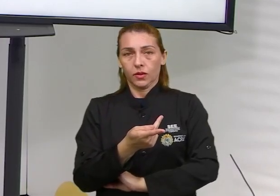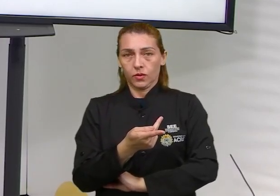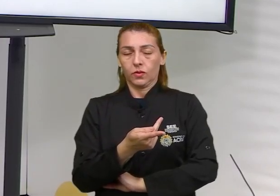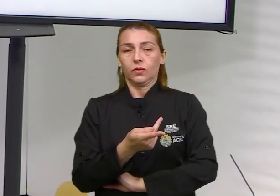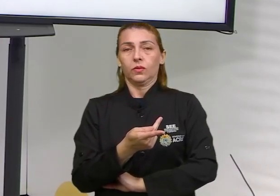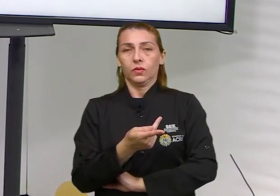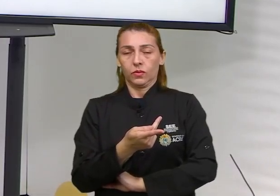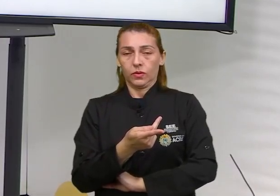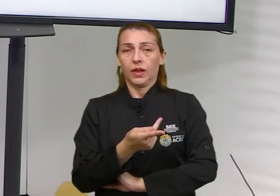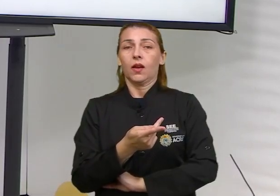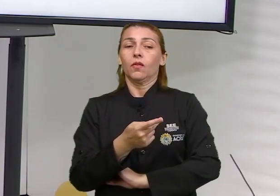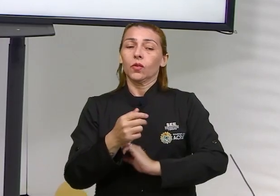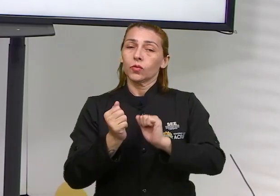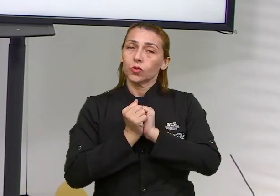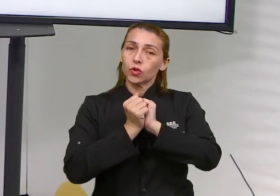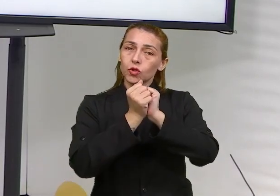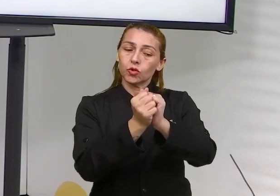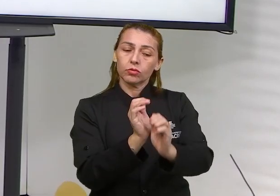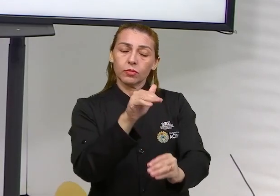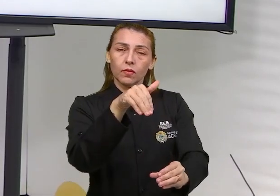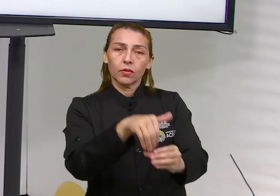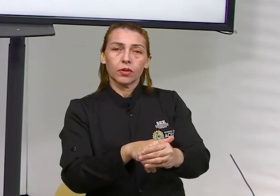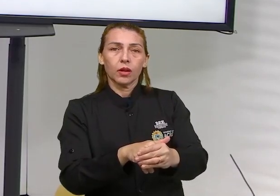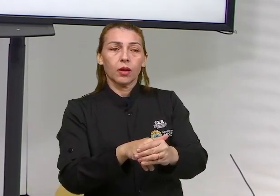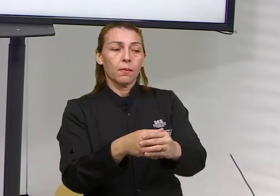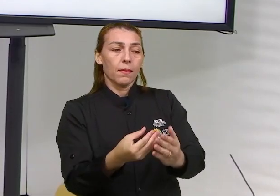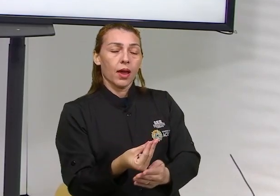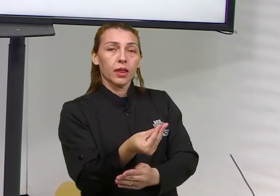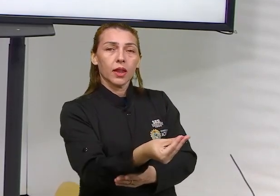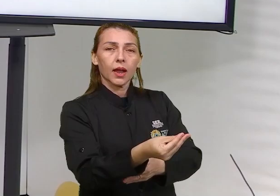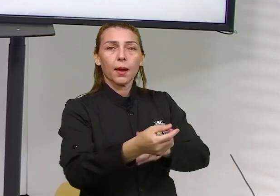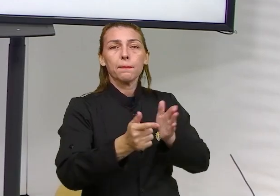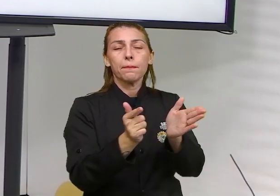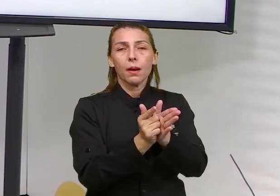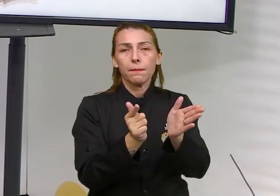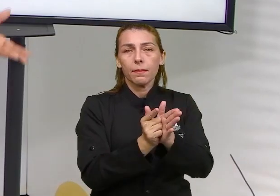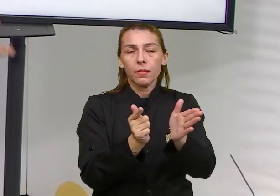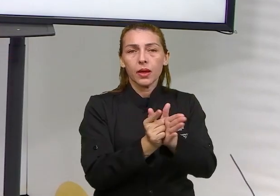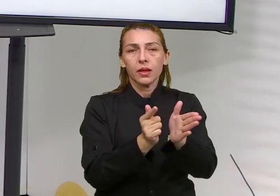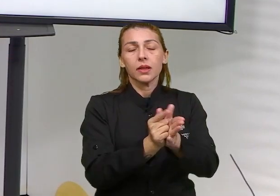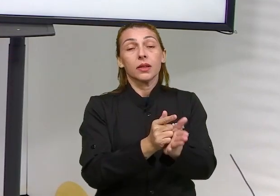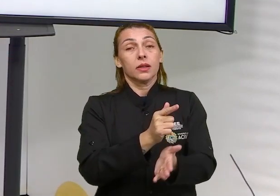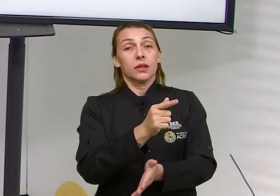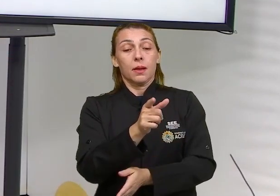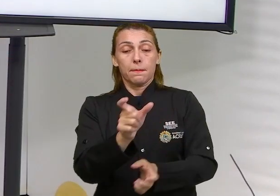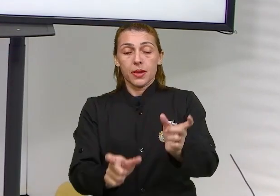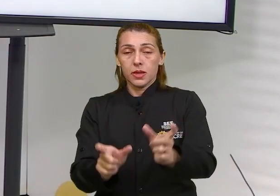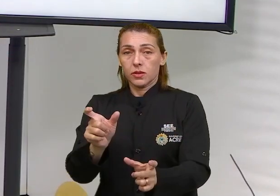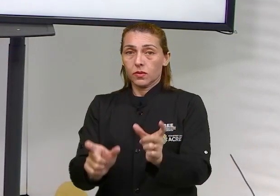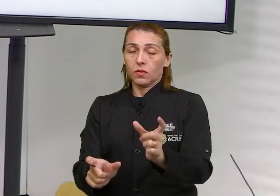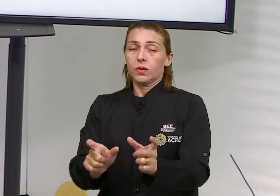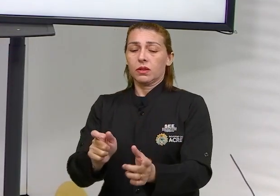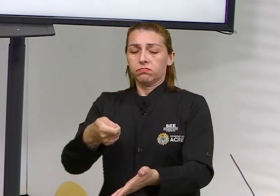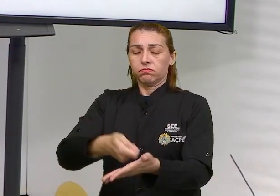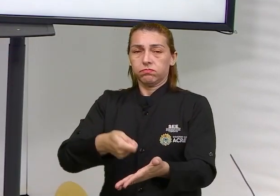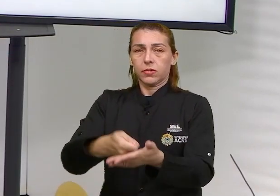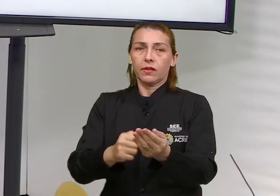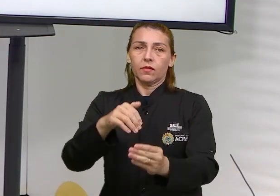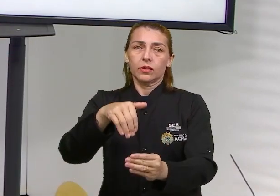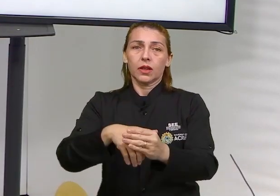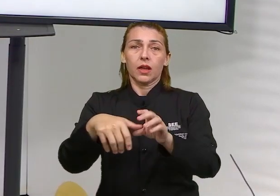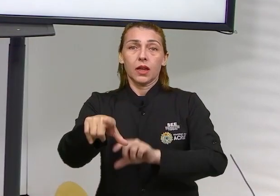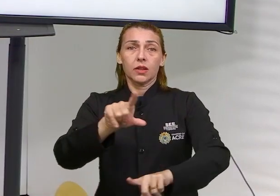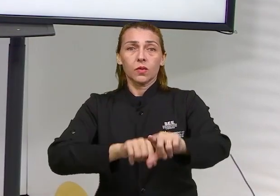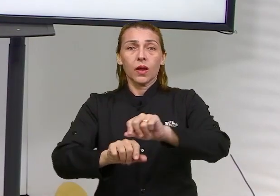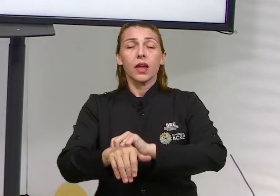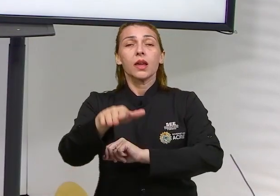Senhor que foram para frente do local de votação para entregar papéis nas quais essas pessoas deveriam votar. Então, eles escolhiam